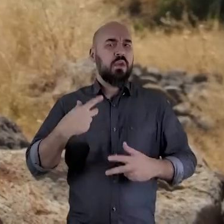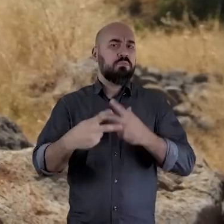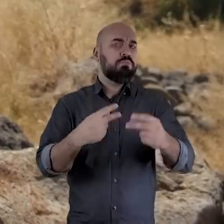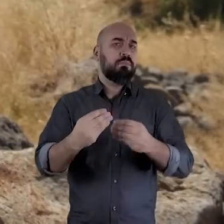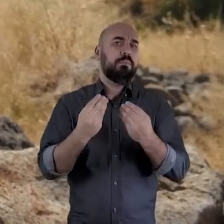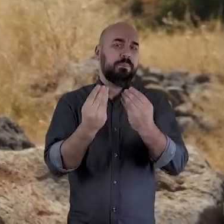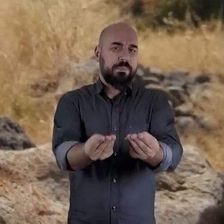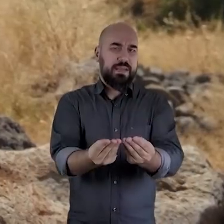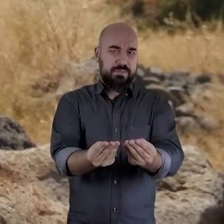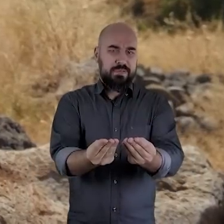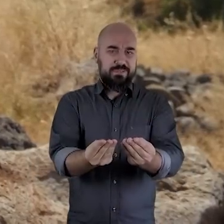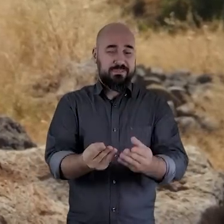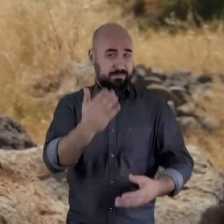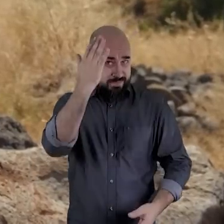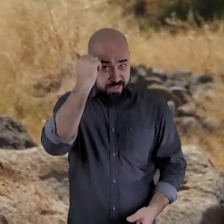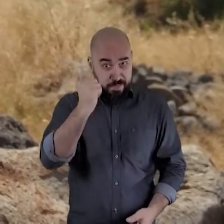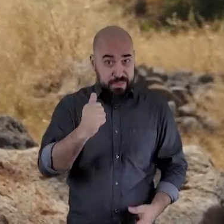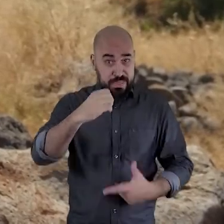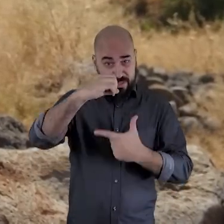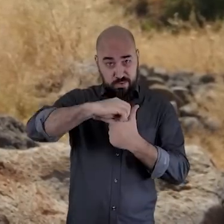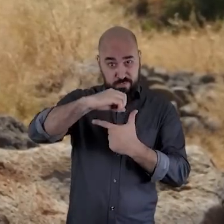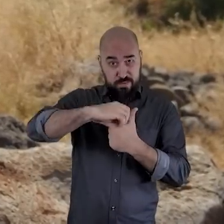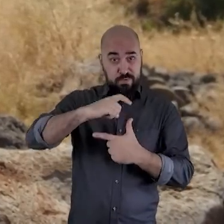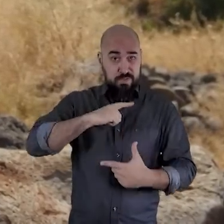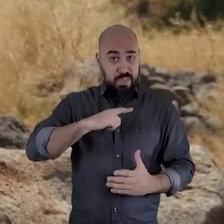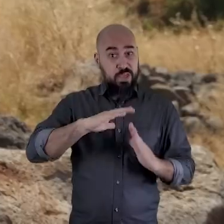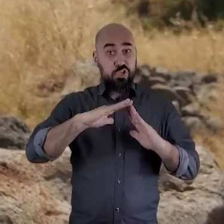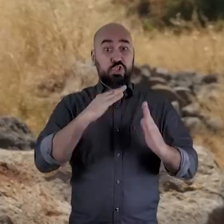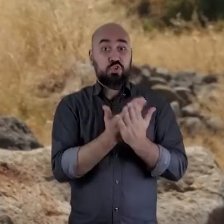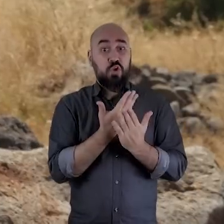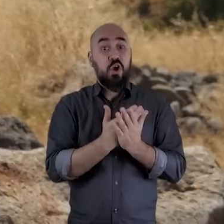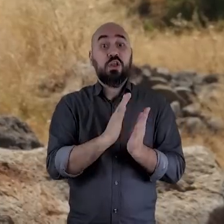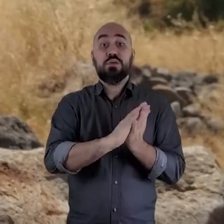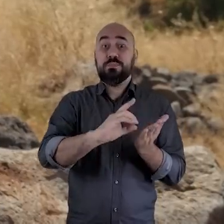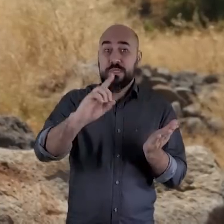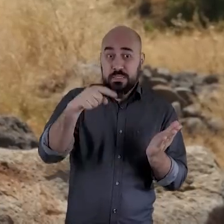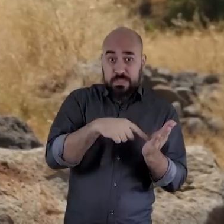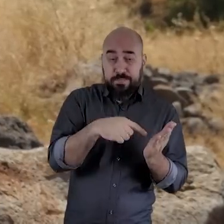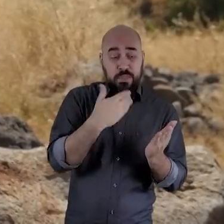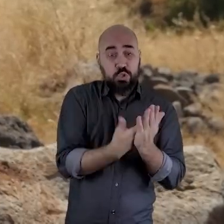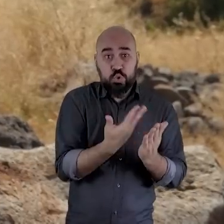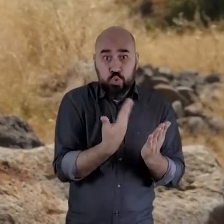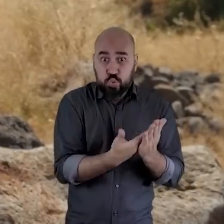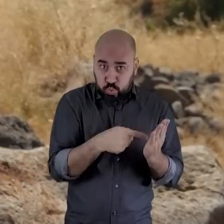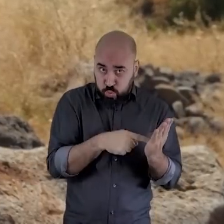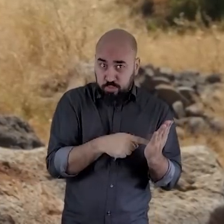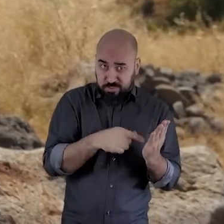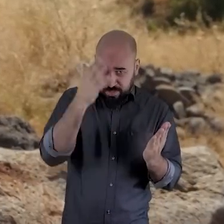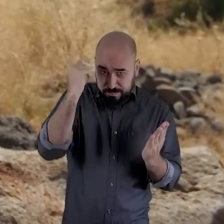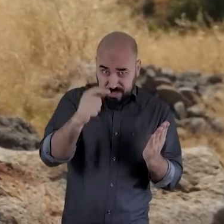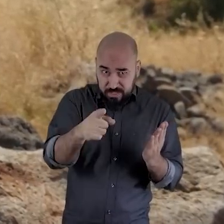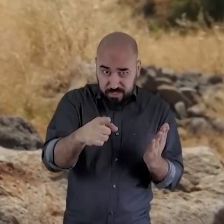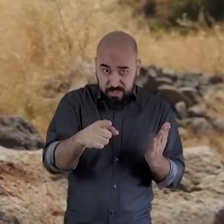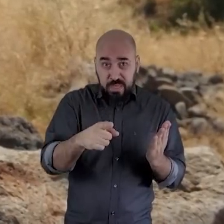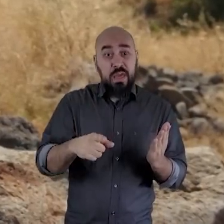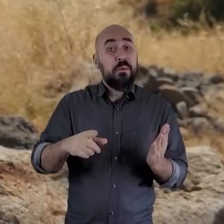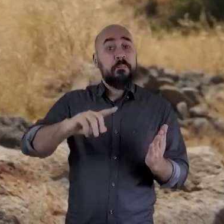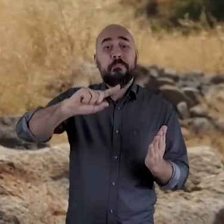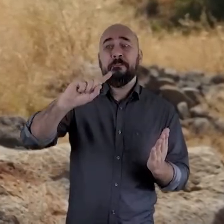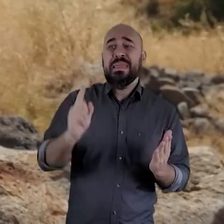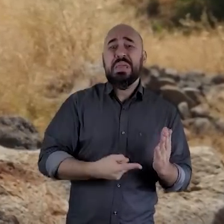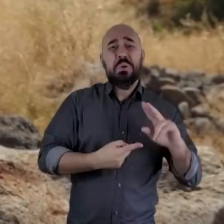Você sabia que a TV Novo Tempo tem a maior escola de estudo da Bíblia do mundo? São milhares de alunos estudando a